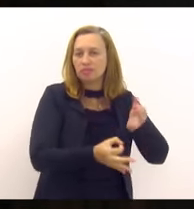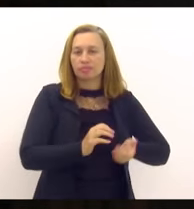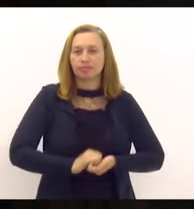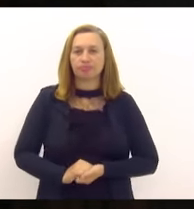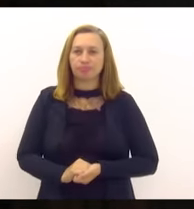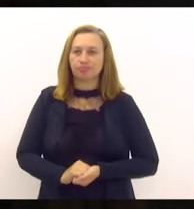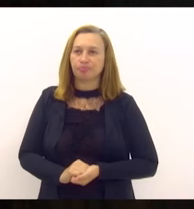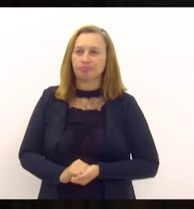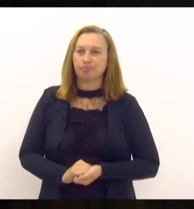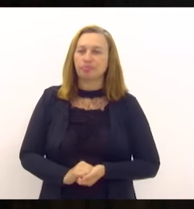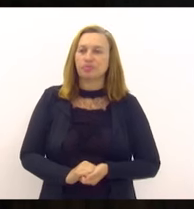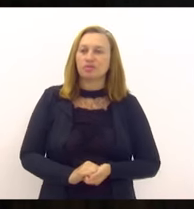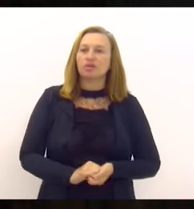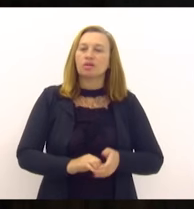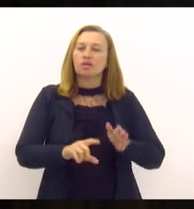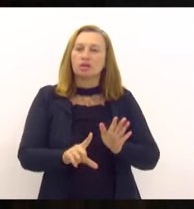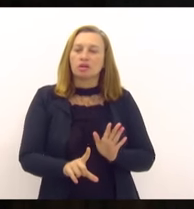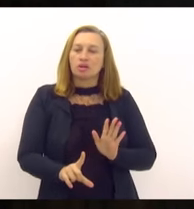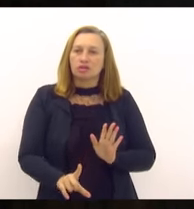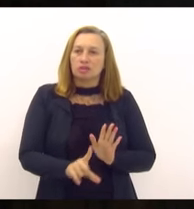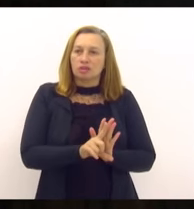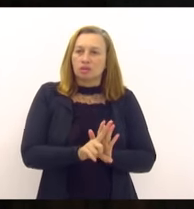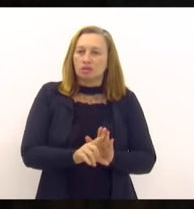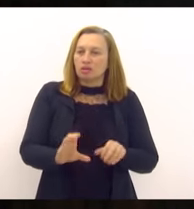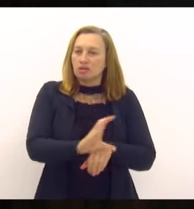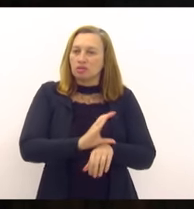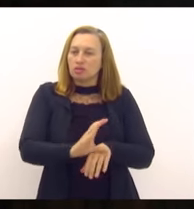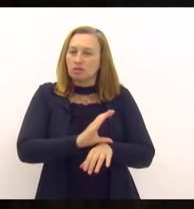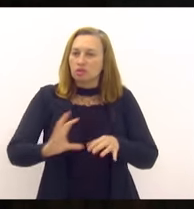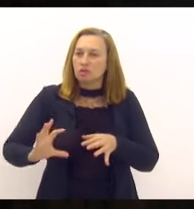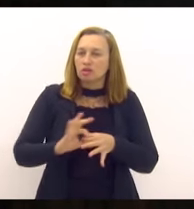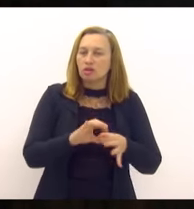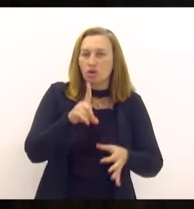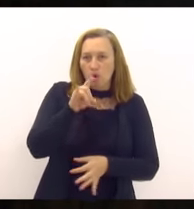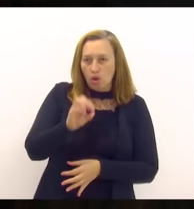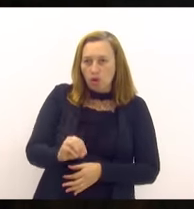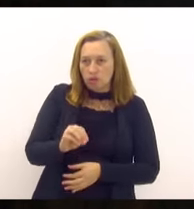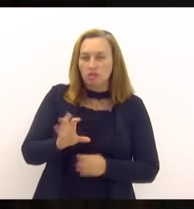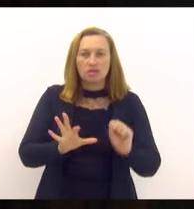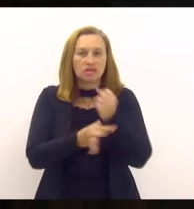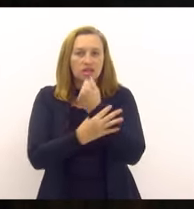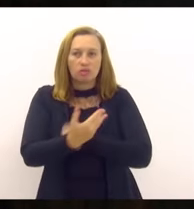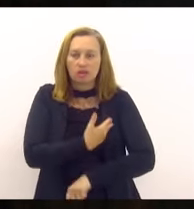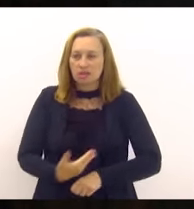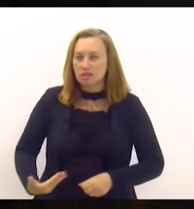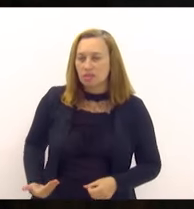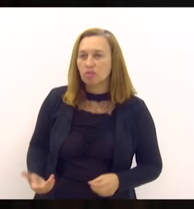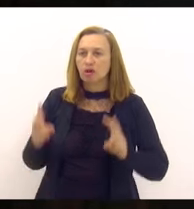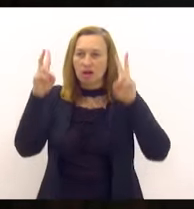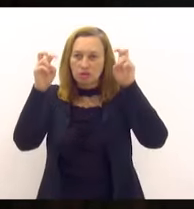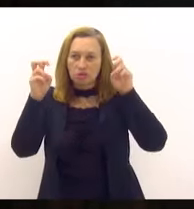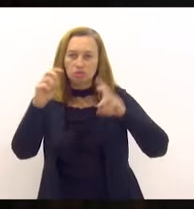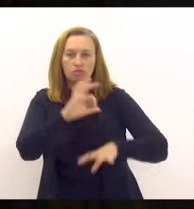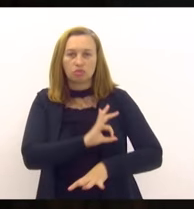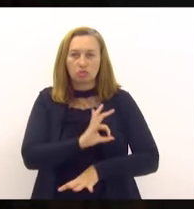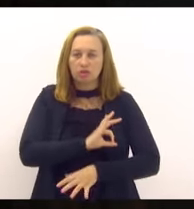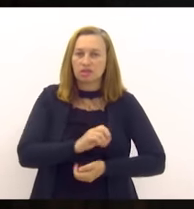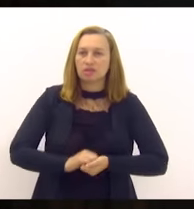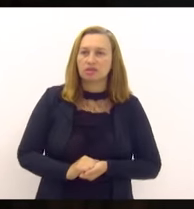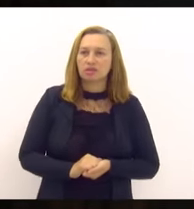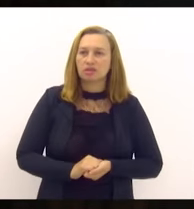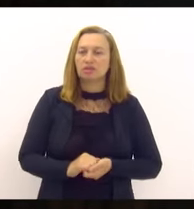Justiça, de Legislação Constitucional Complementar e Códigos, de Segurança Pública e Assuntos de Polícia,